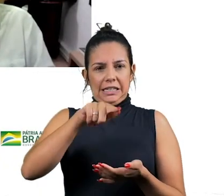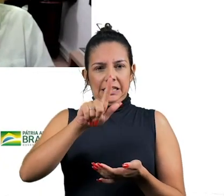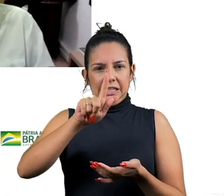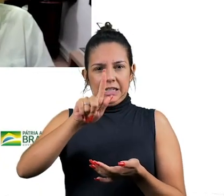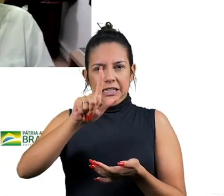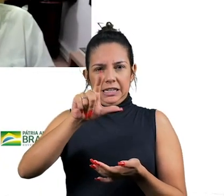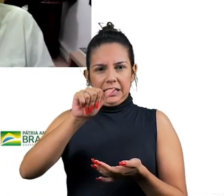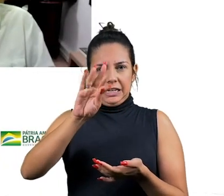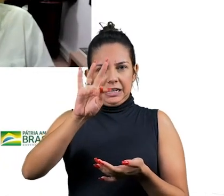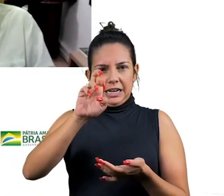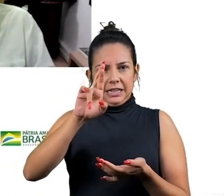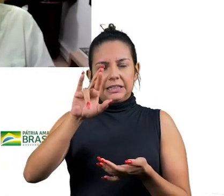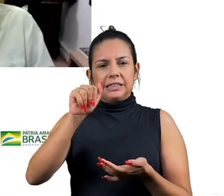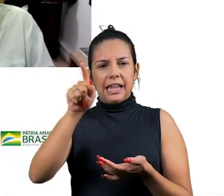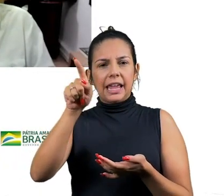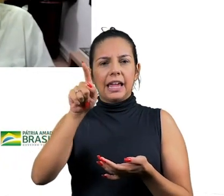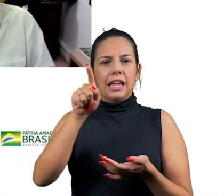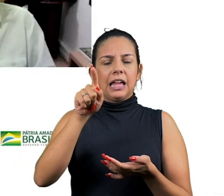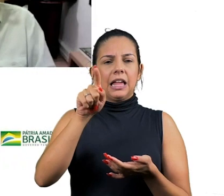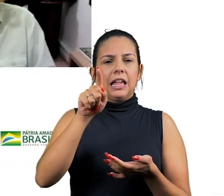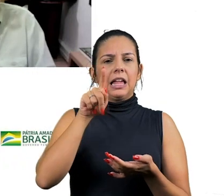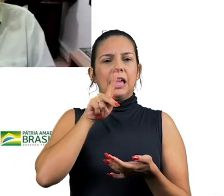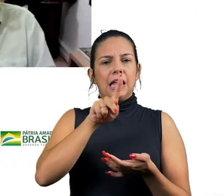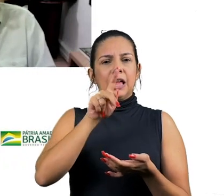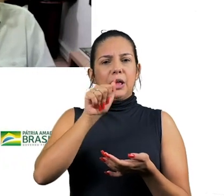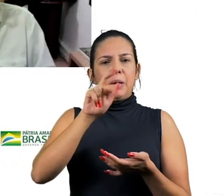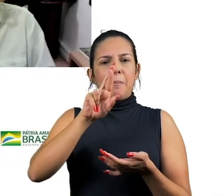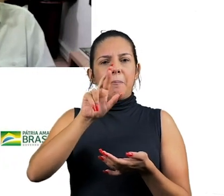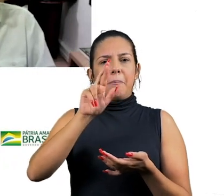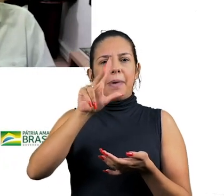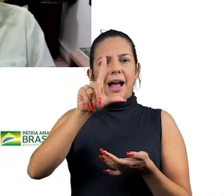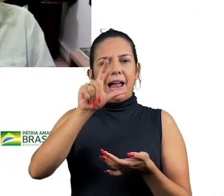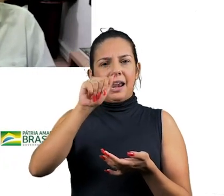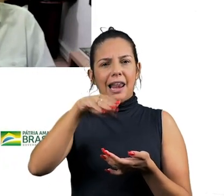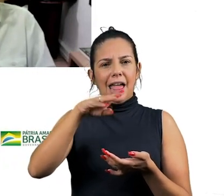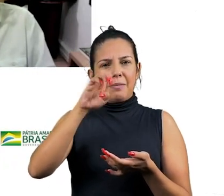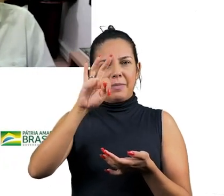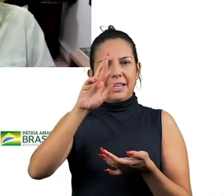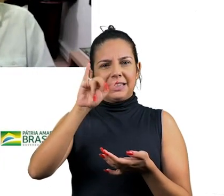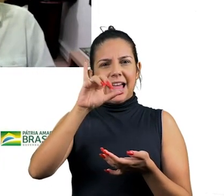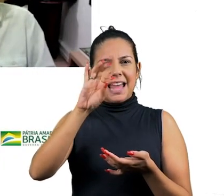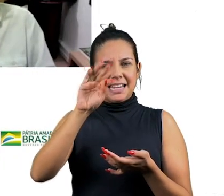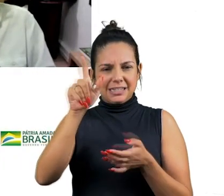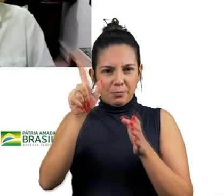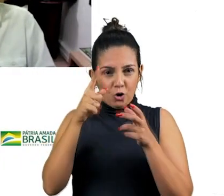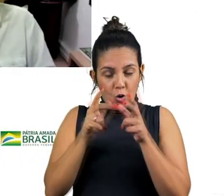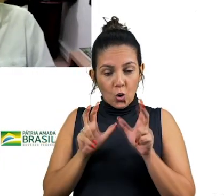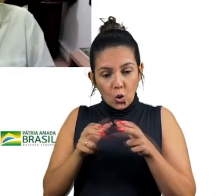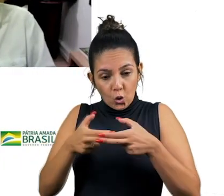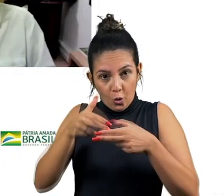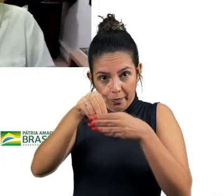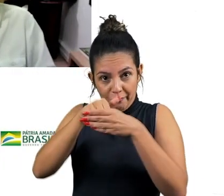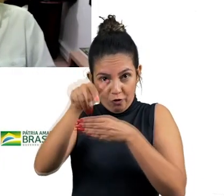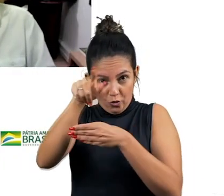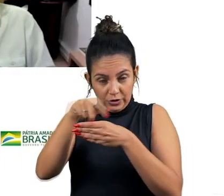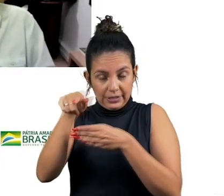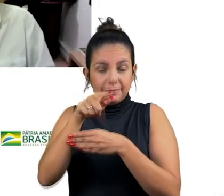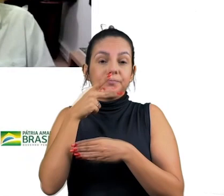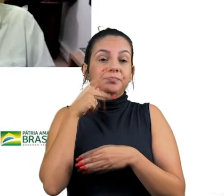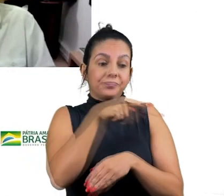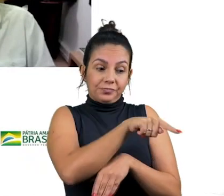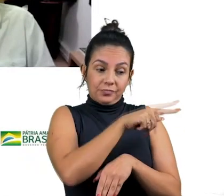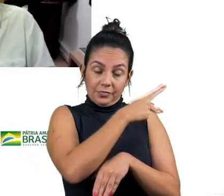é parlamentarista, seria diferente? Você crê que isso pode ser um fator que influencia? Não, claro que no presidencialismo